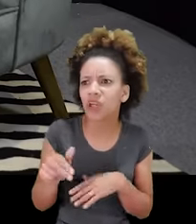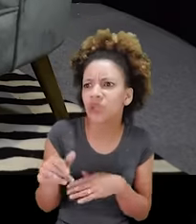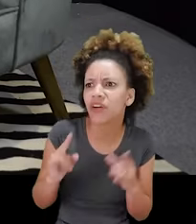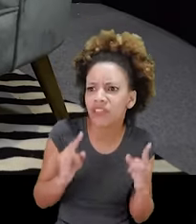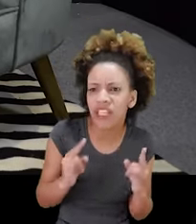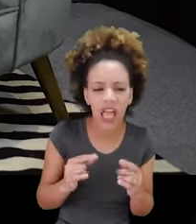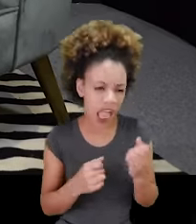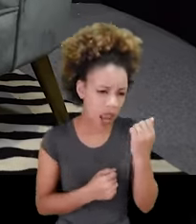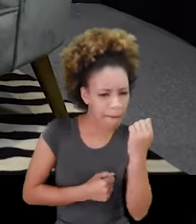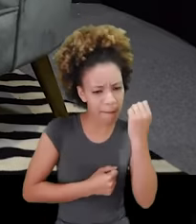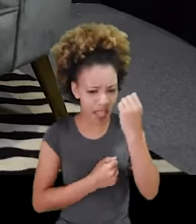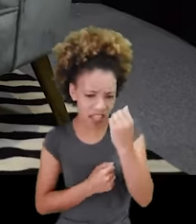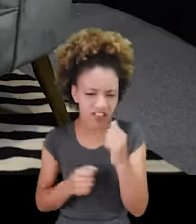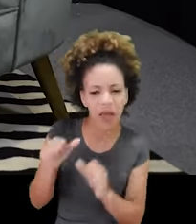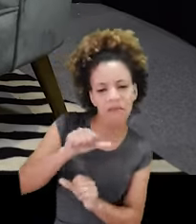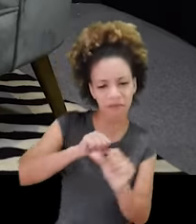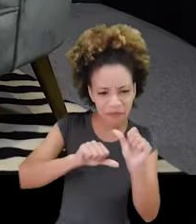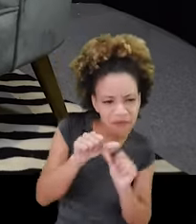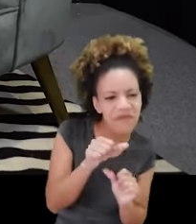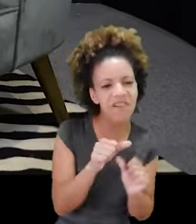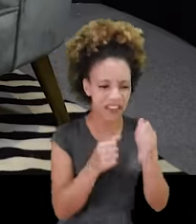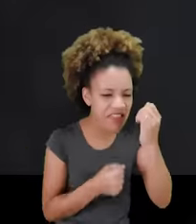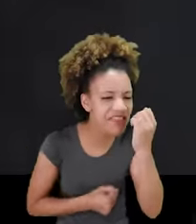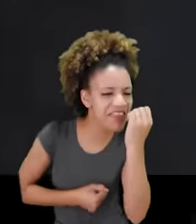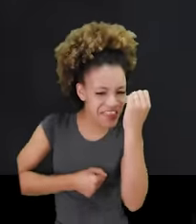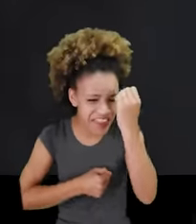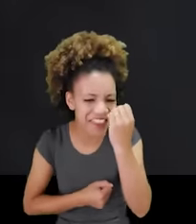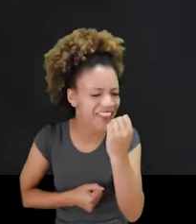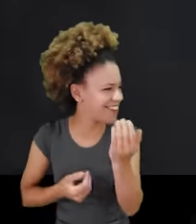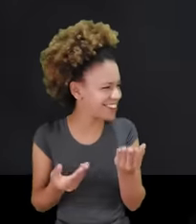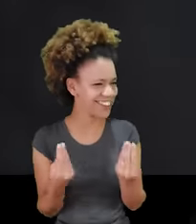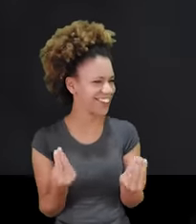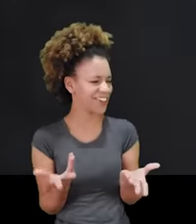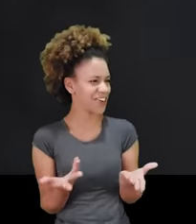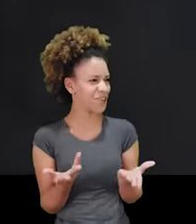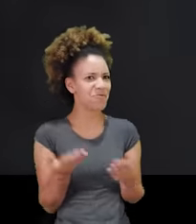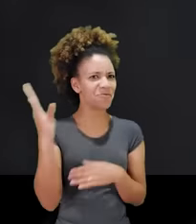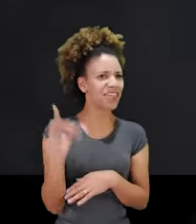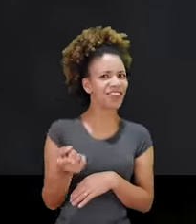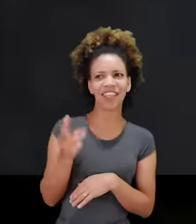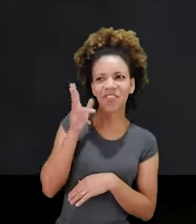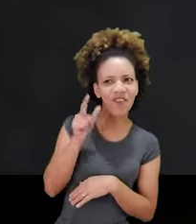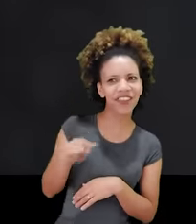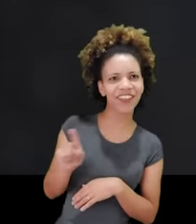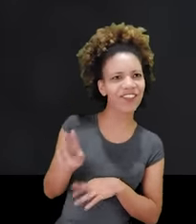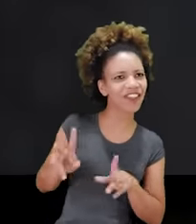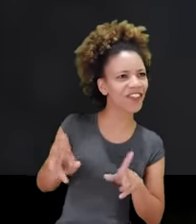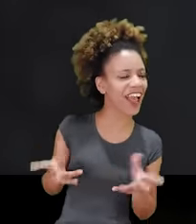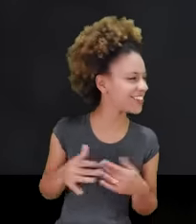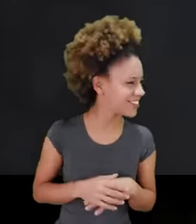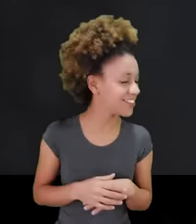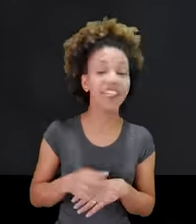Eu mexo e mexo, todo mundo apronta, faz o que dá conta. Pois é isso. Agora, cá em Portugal,